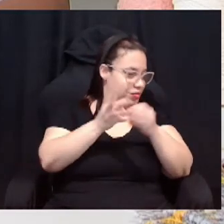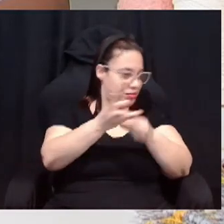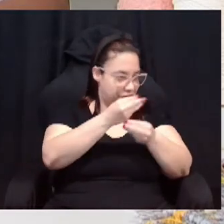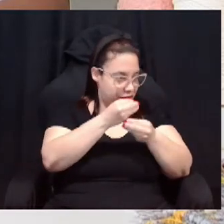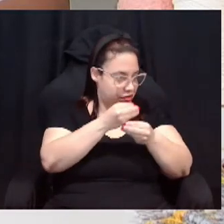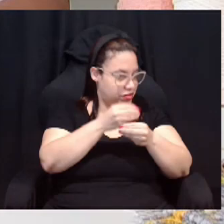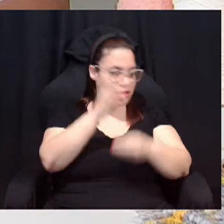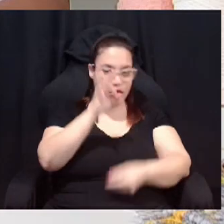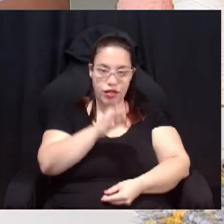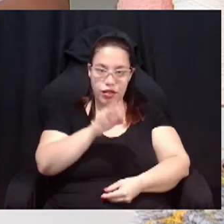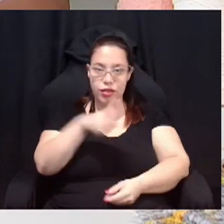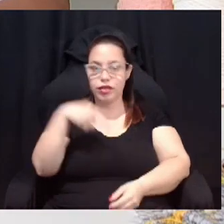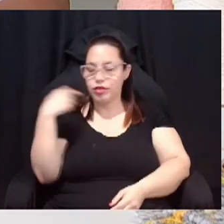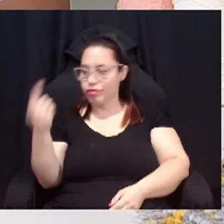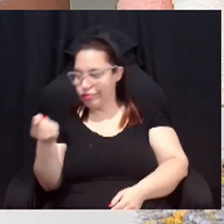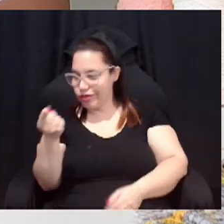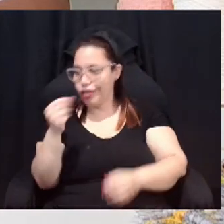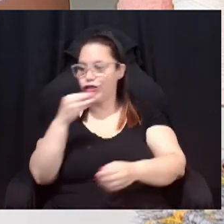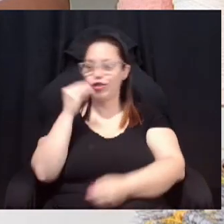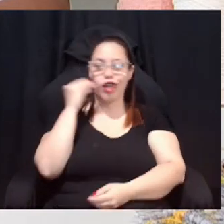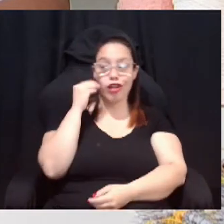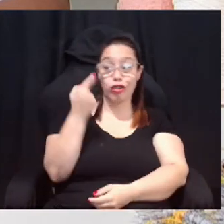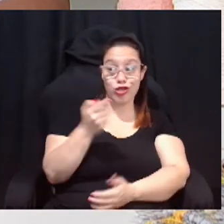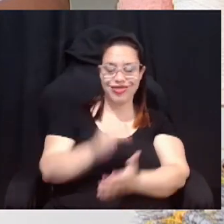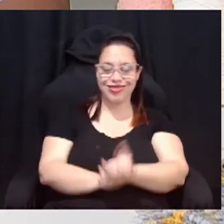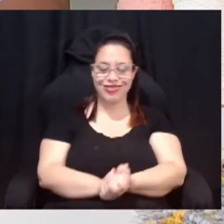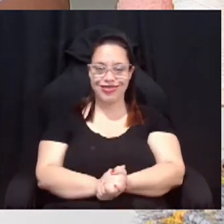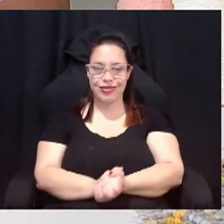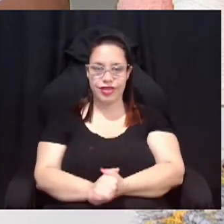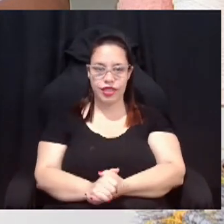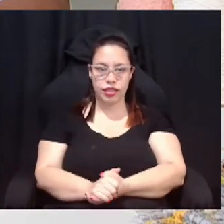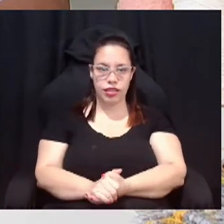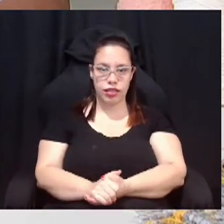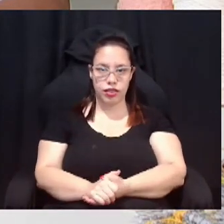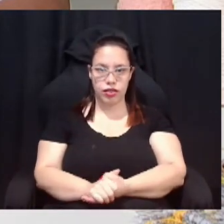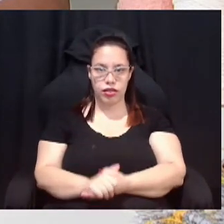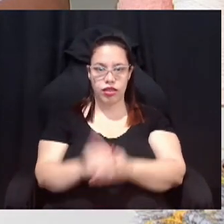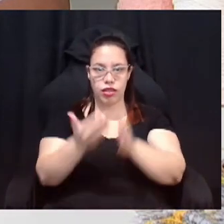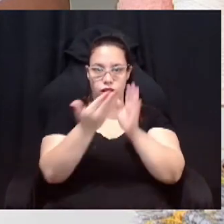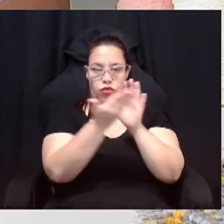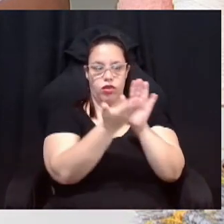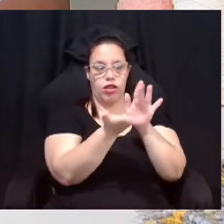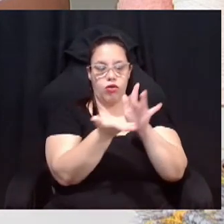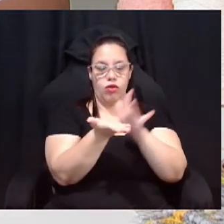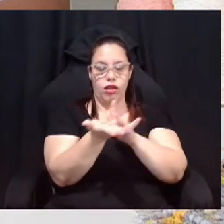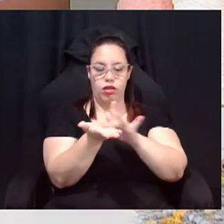jeito, a gente tenta de outro, tá? Eu vou segurar a minha peça